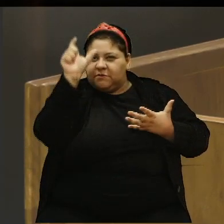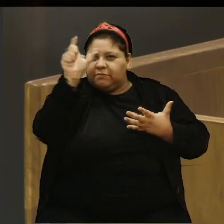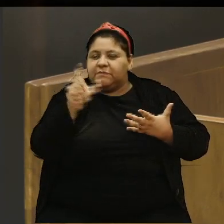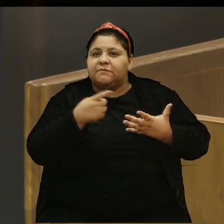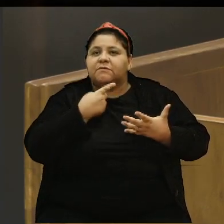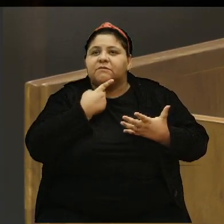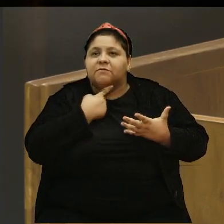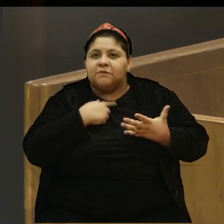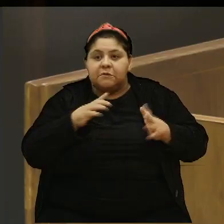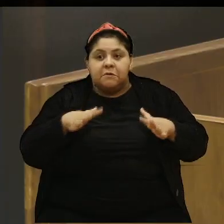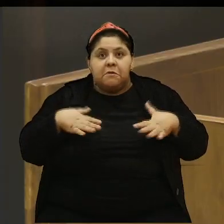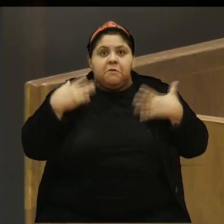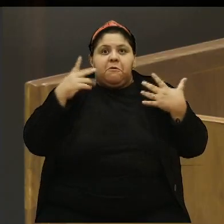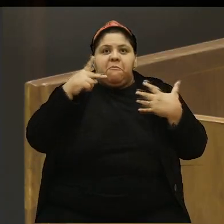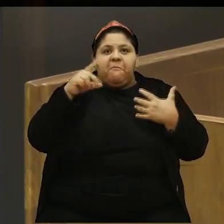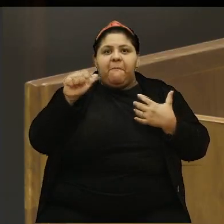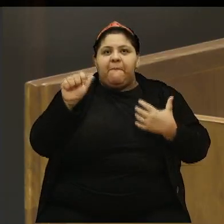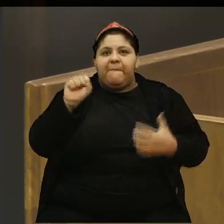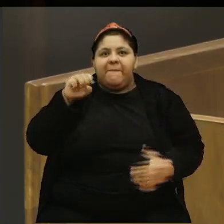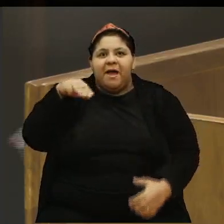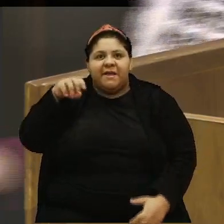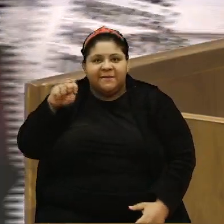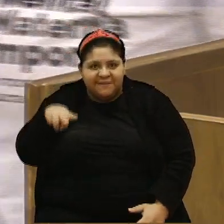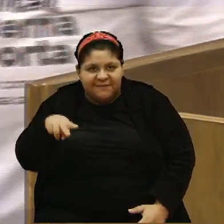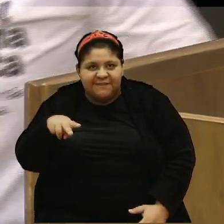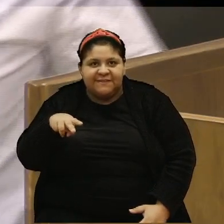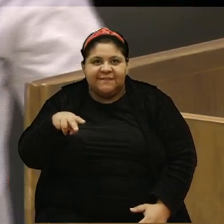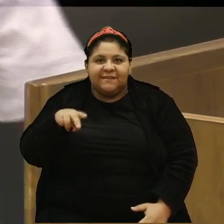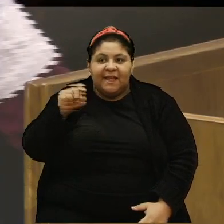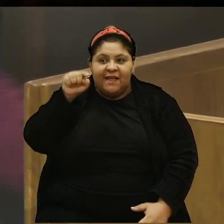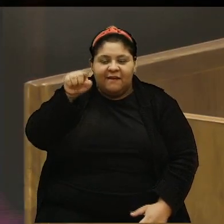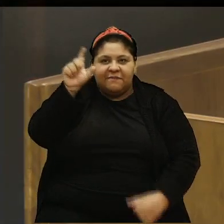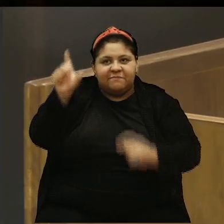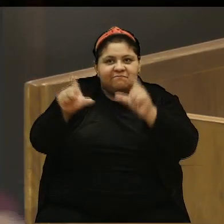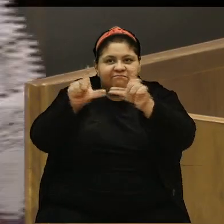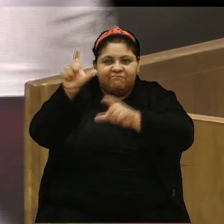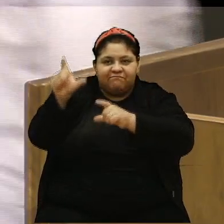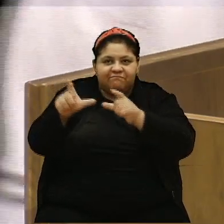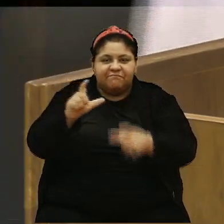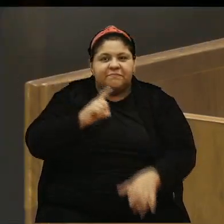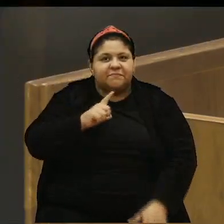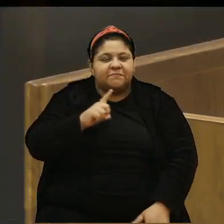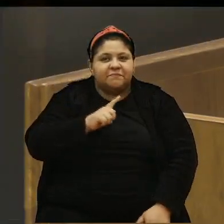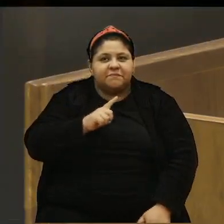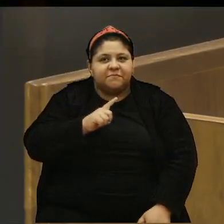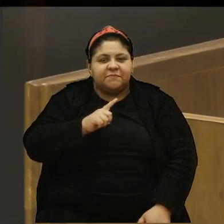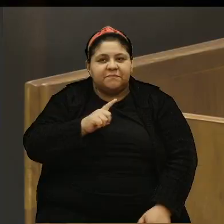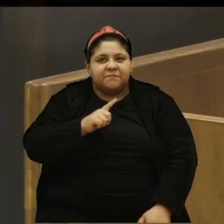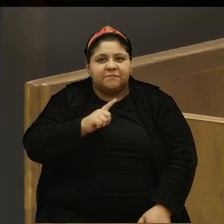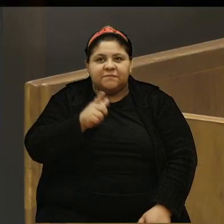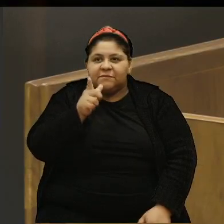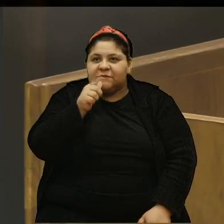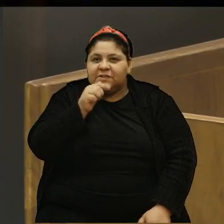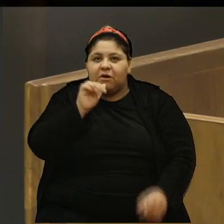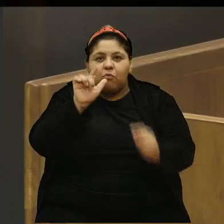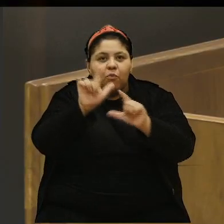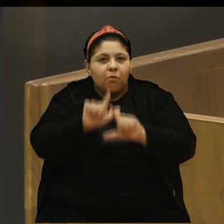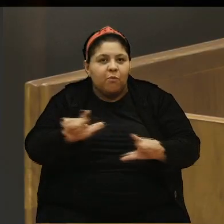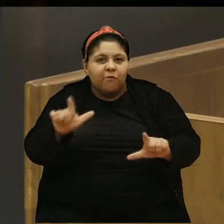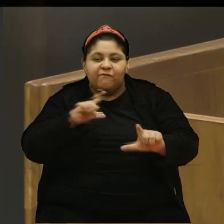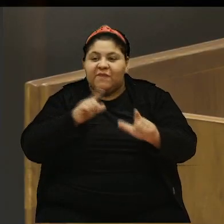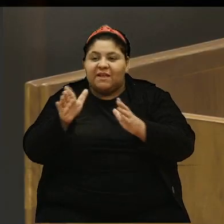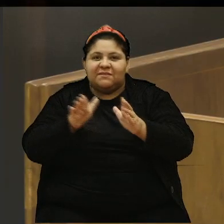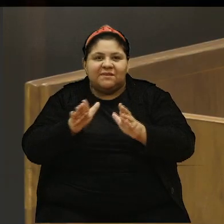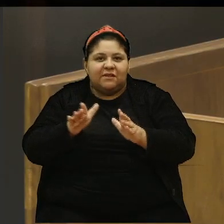usar, pasmem. Essas pessoas não têm a água potável, não têm o